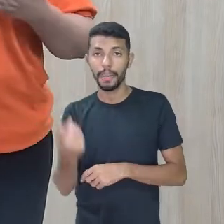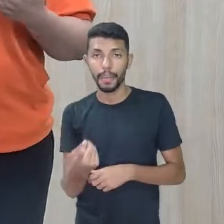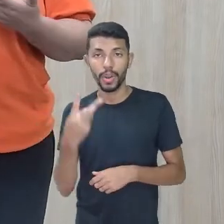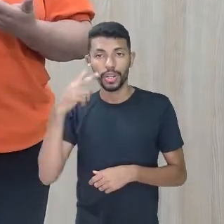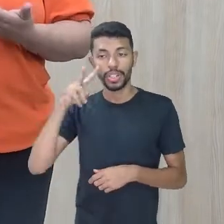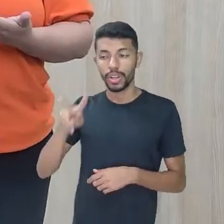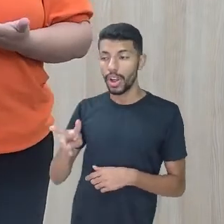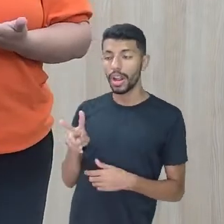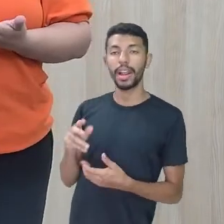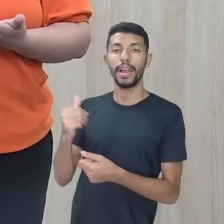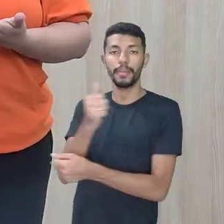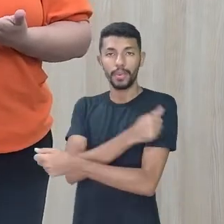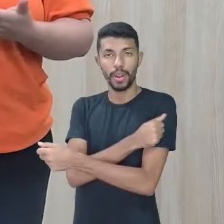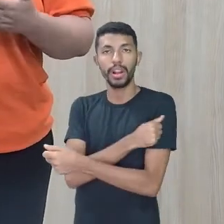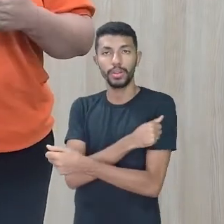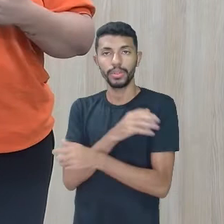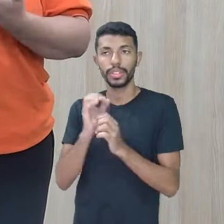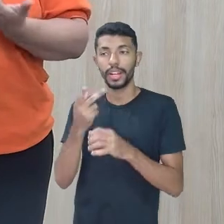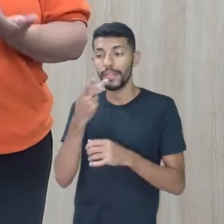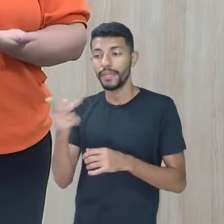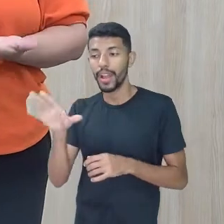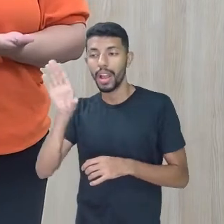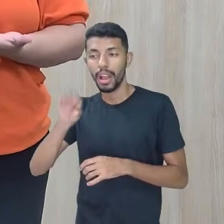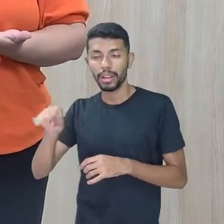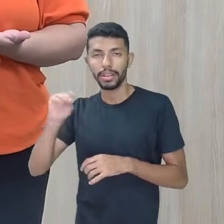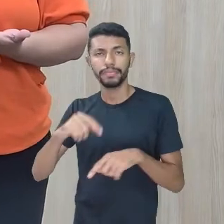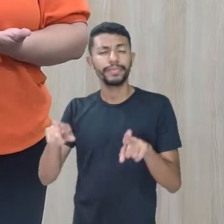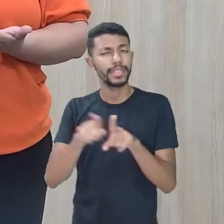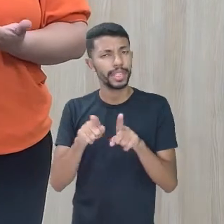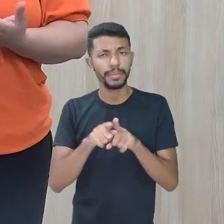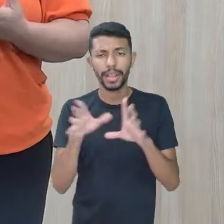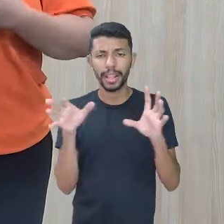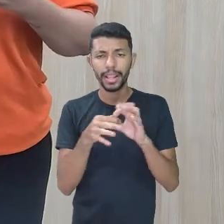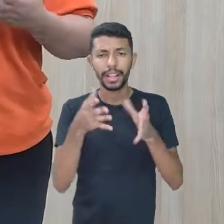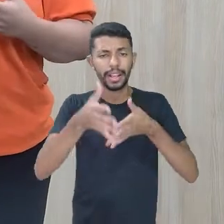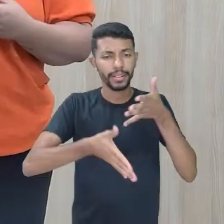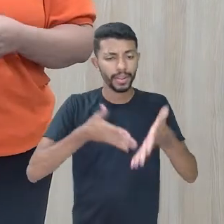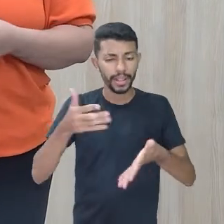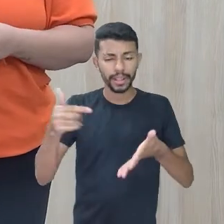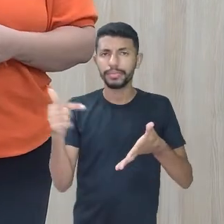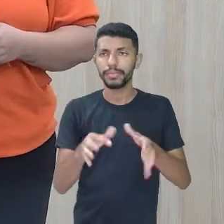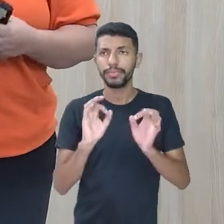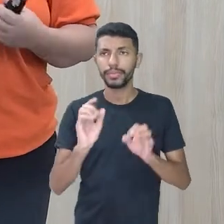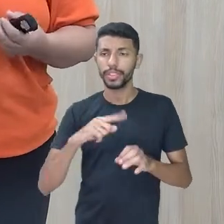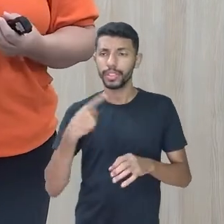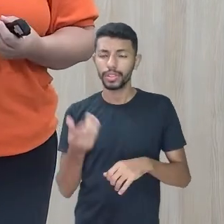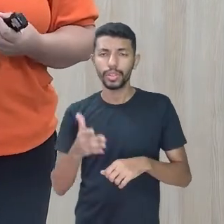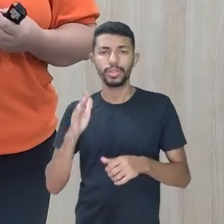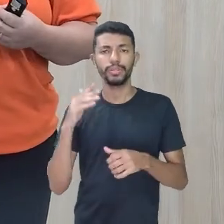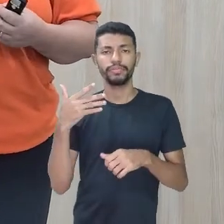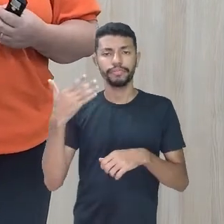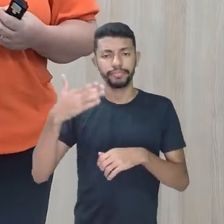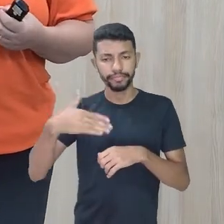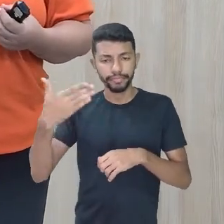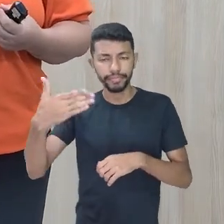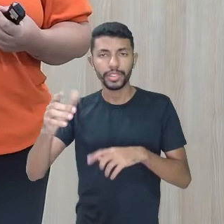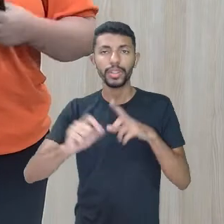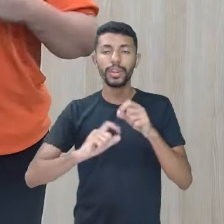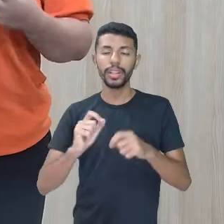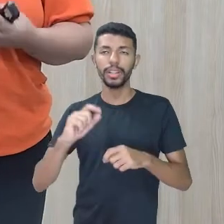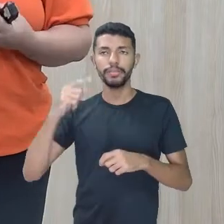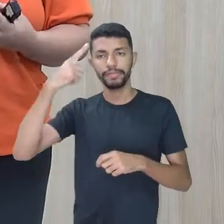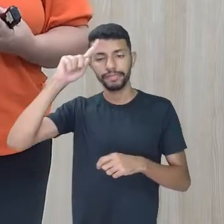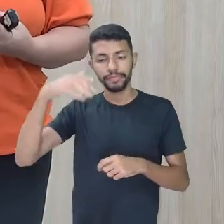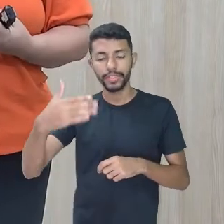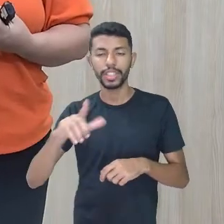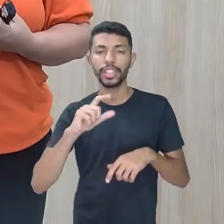para esse estudante e falar. Se for o caso de Libras também. Na nossa rotina, a gente tem o hábito de escrever e